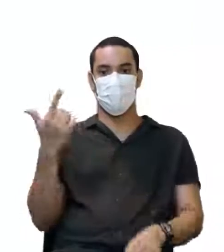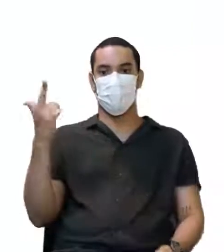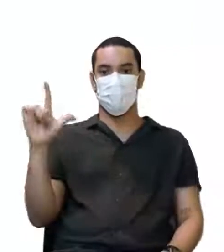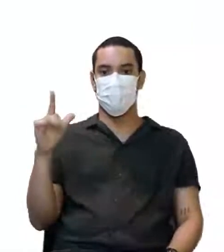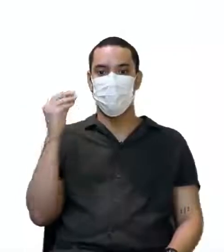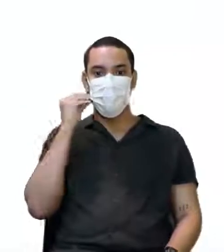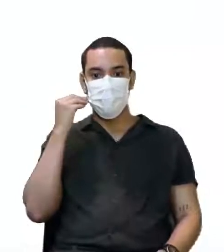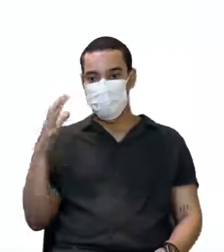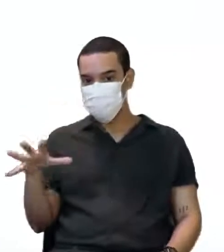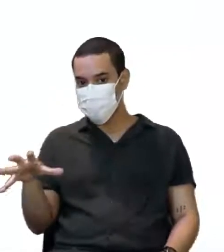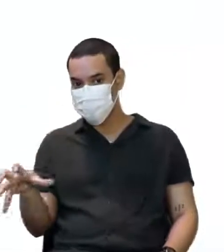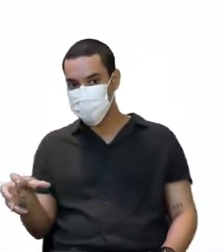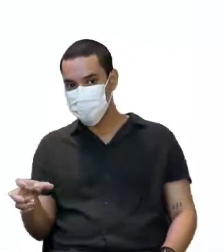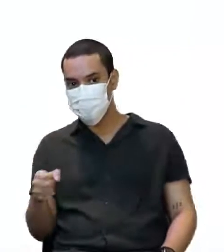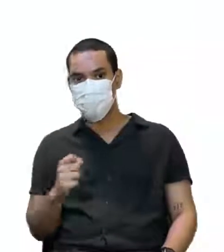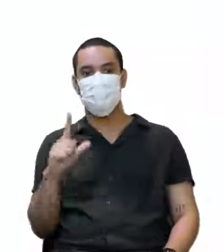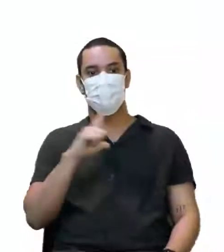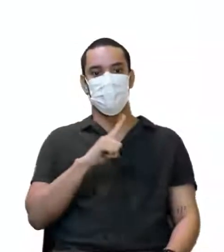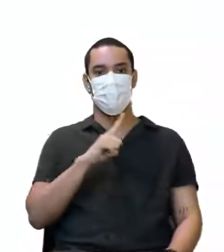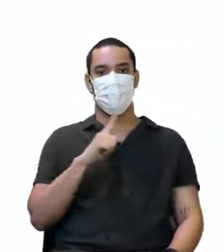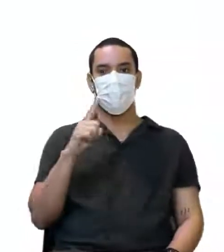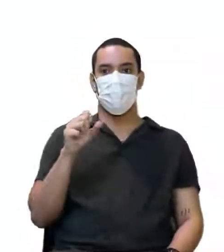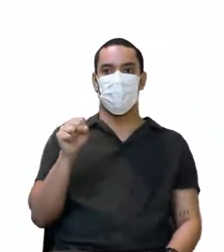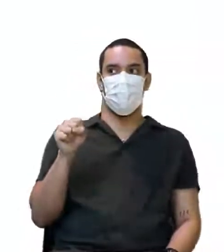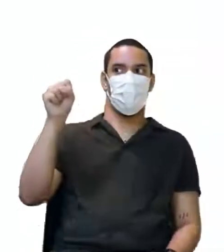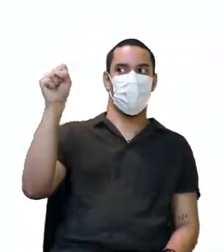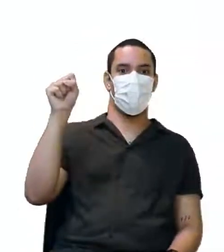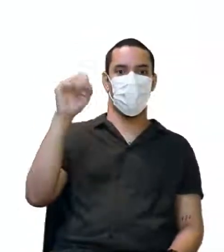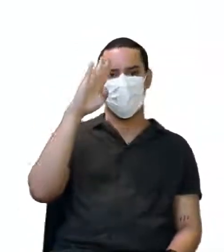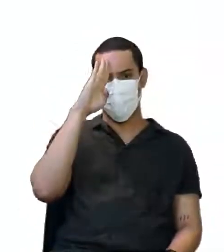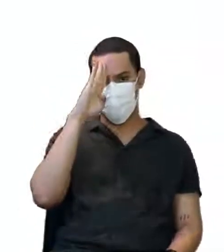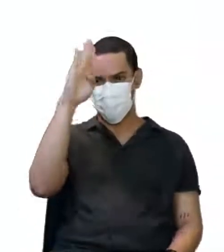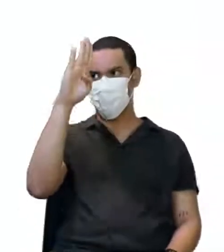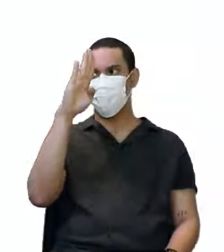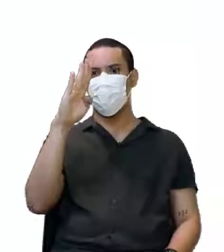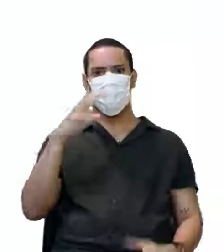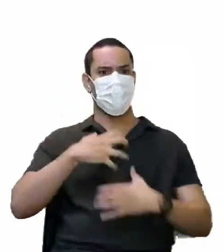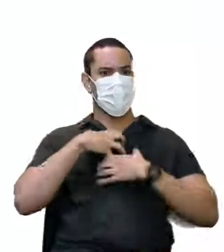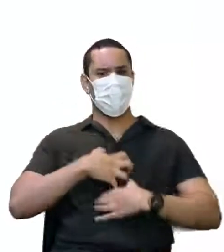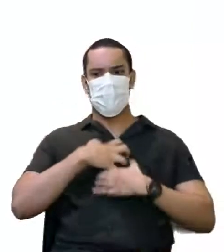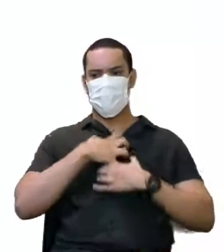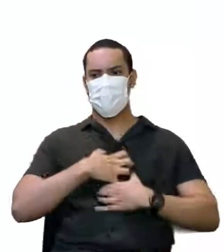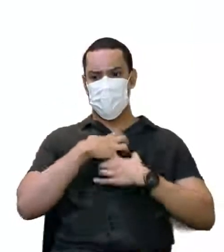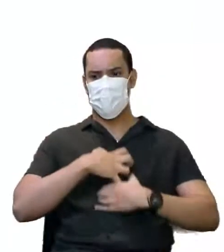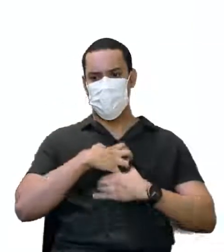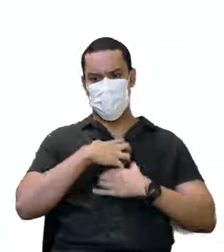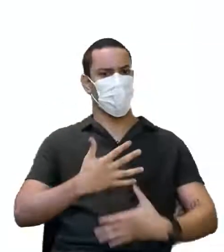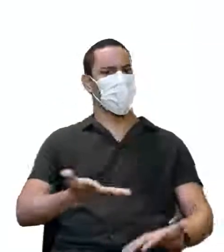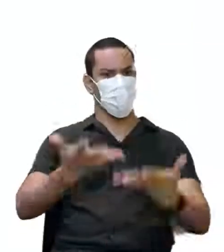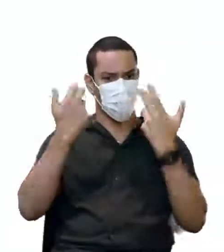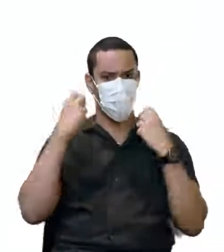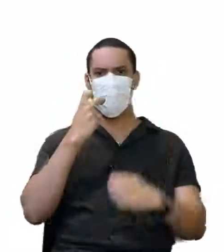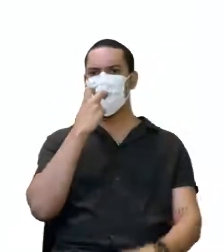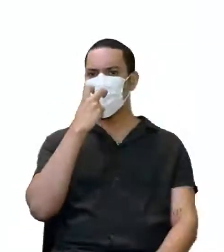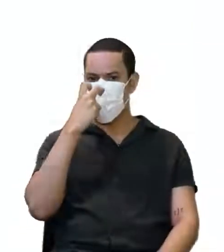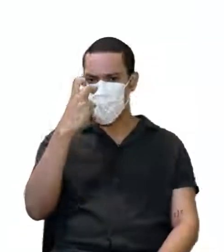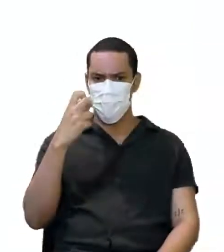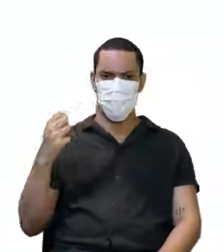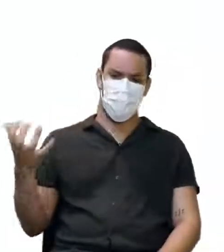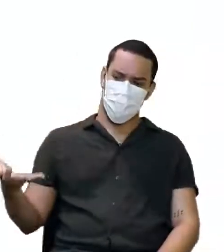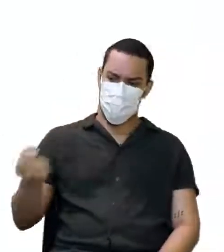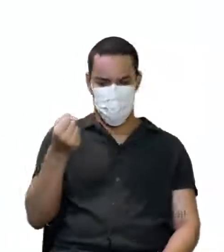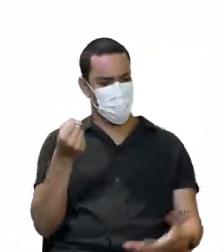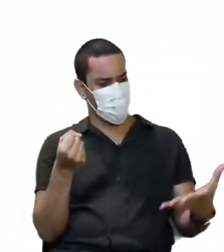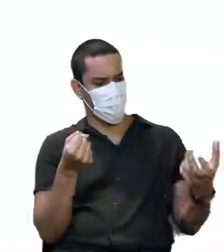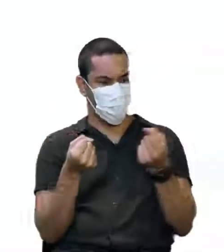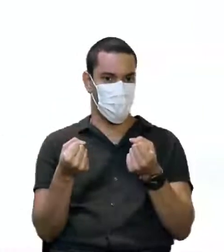pegar alguma coisa para se defender. E tem sempre os heróis, né? Os fera, os brabo. Vamos gritar aqui para poder afugentar.